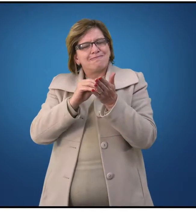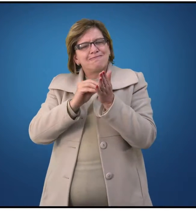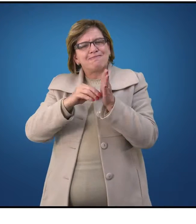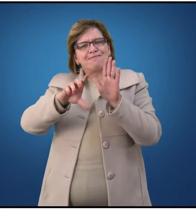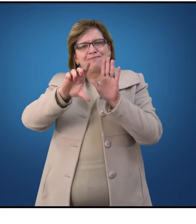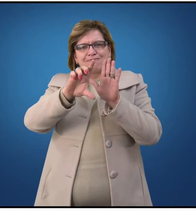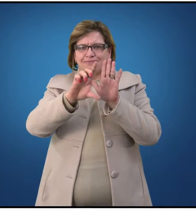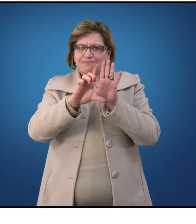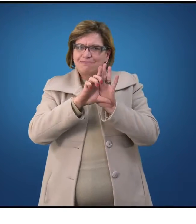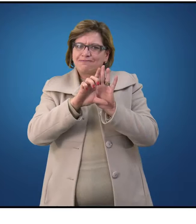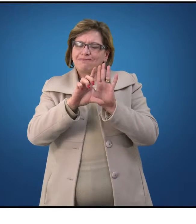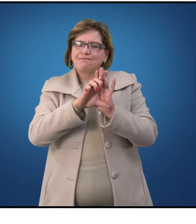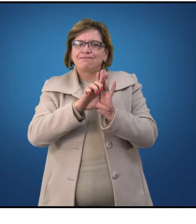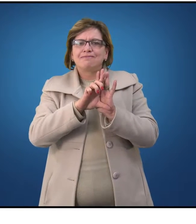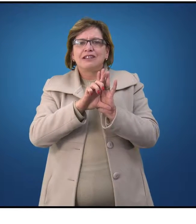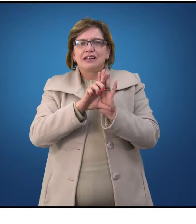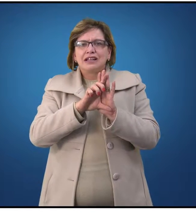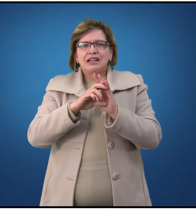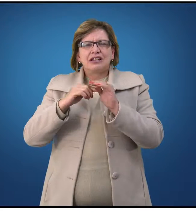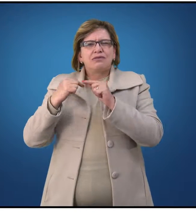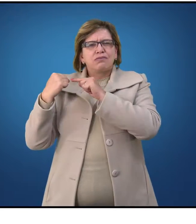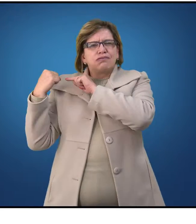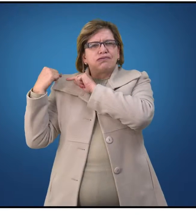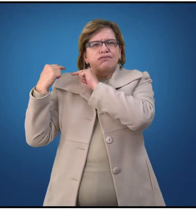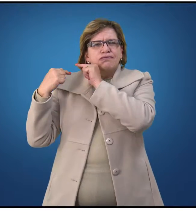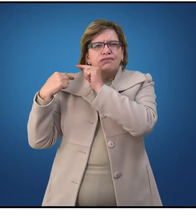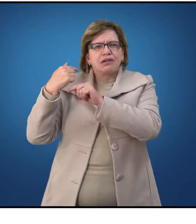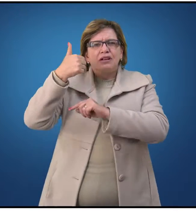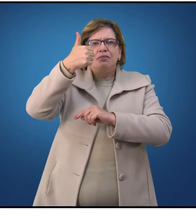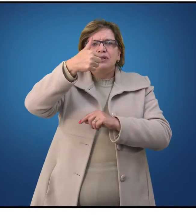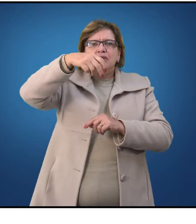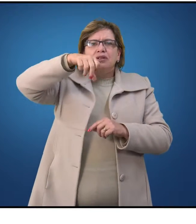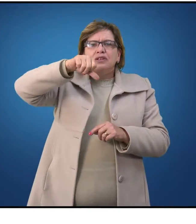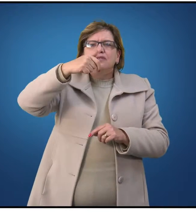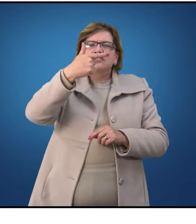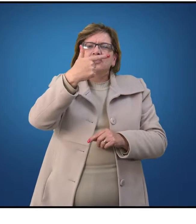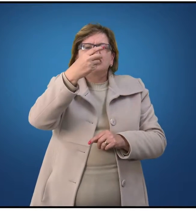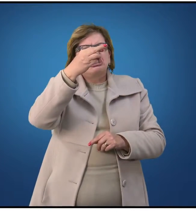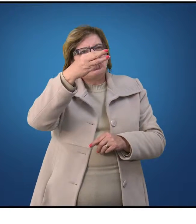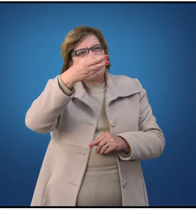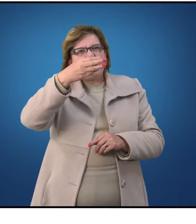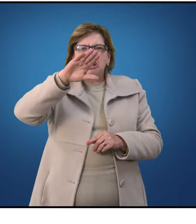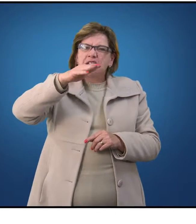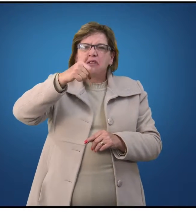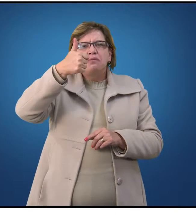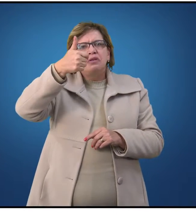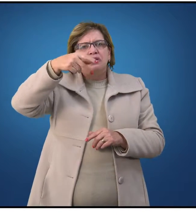não oficial da educação à distância já vem a partir desde 1923,